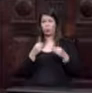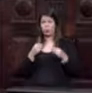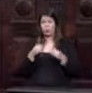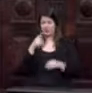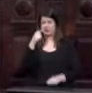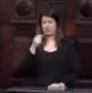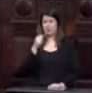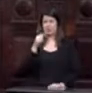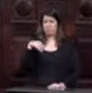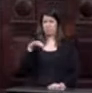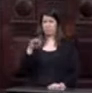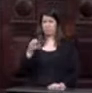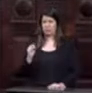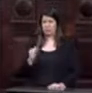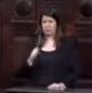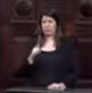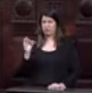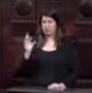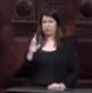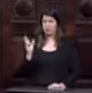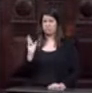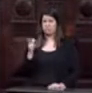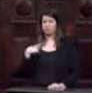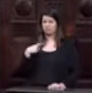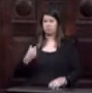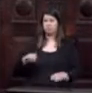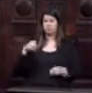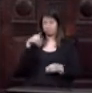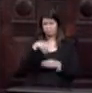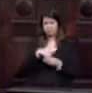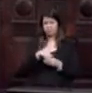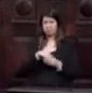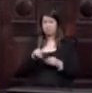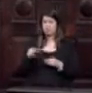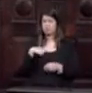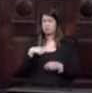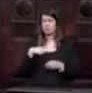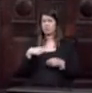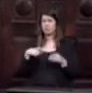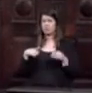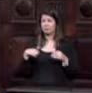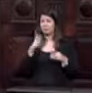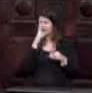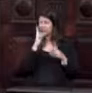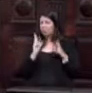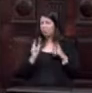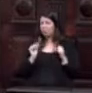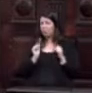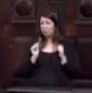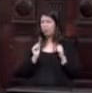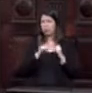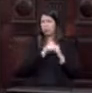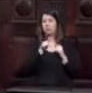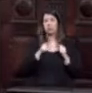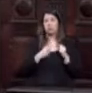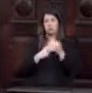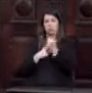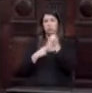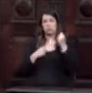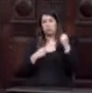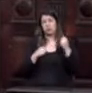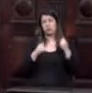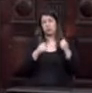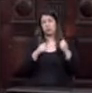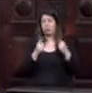bilhões de reais dos depósitos recursais, ele está abrindo uma folga para que os poderes não precisem